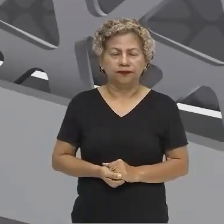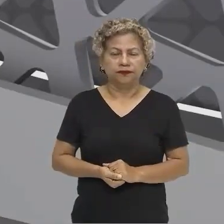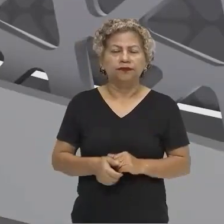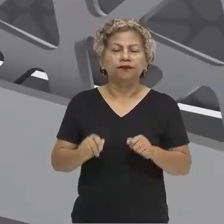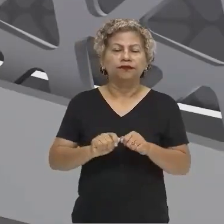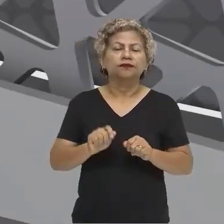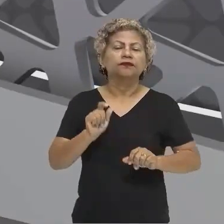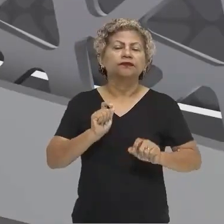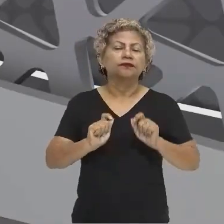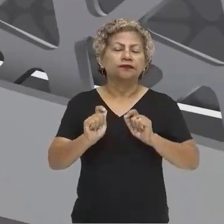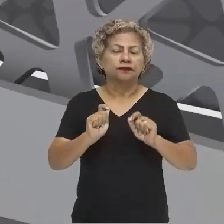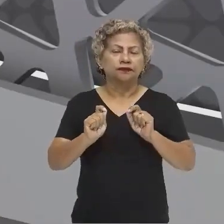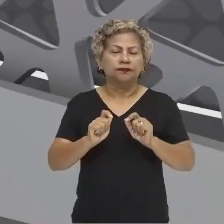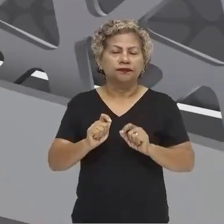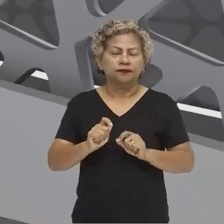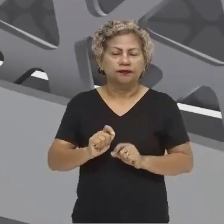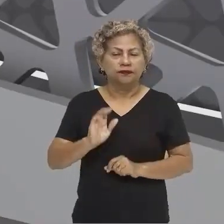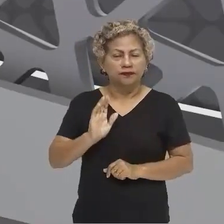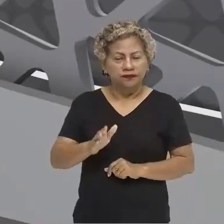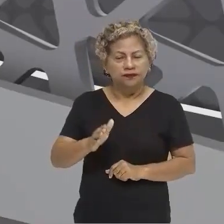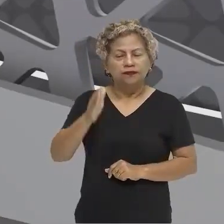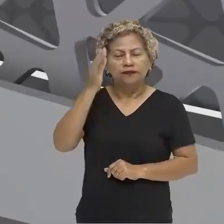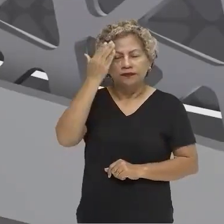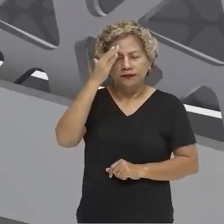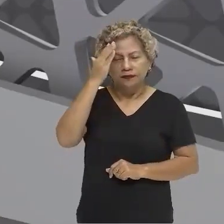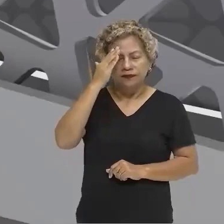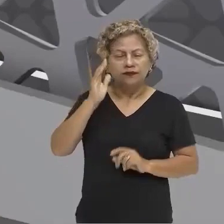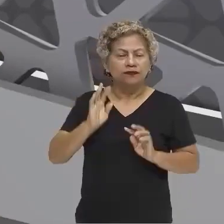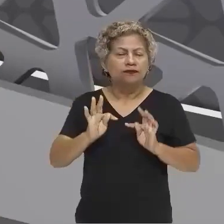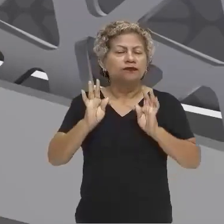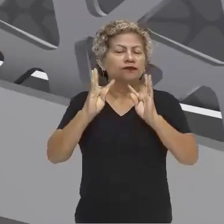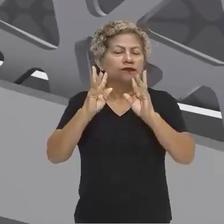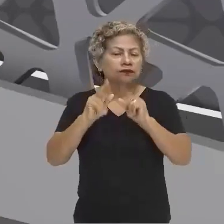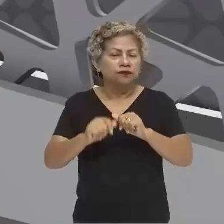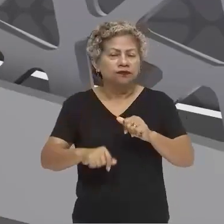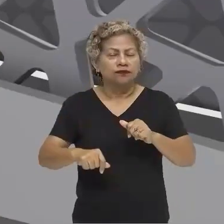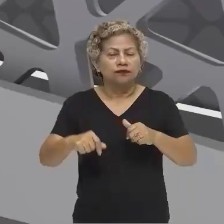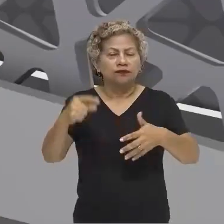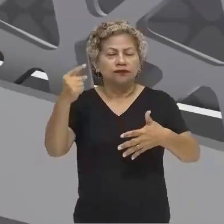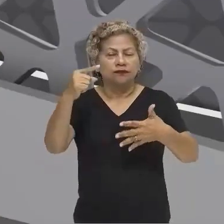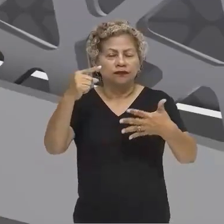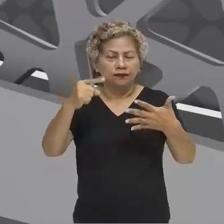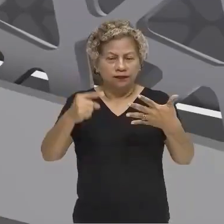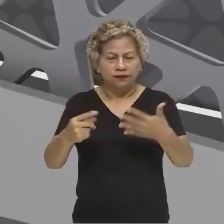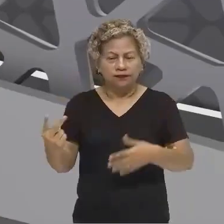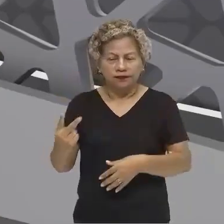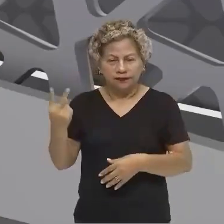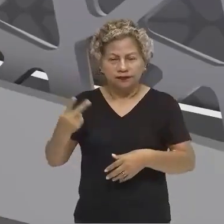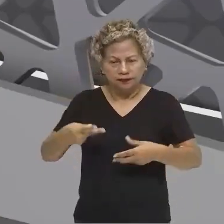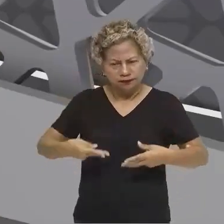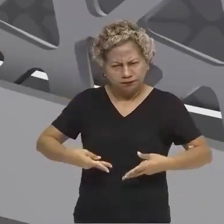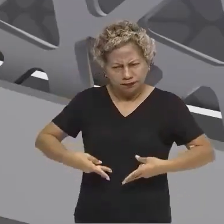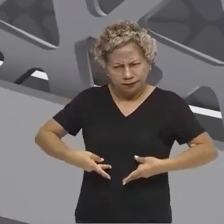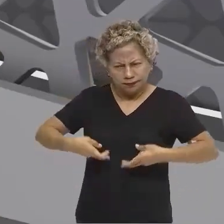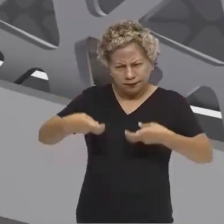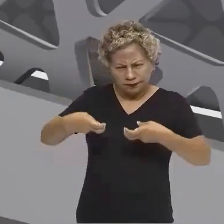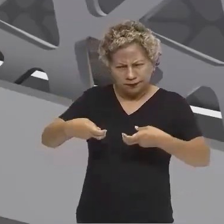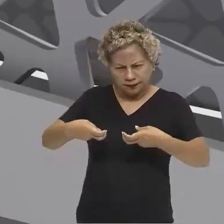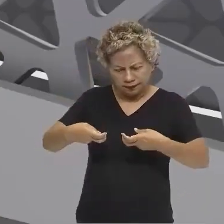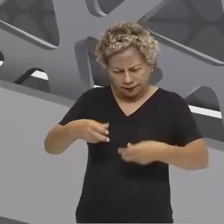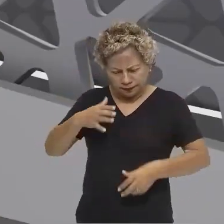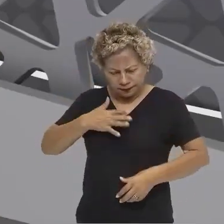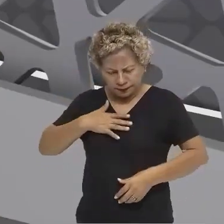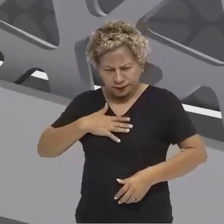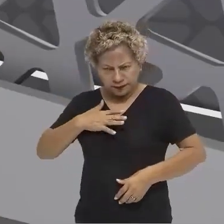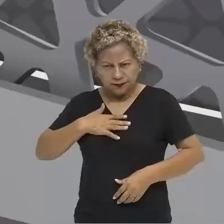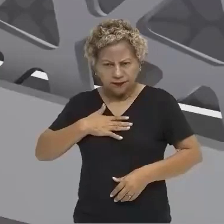quê? Tendo todos esses valores, desenvolvendo esses valores, vendo, epa, deixa eu me autoconhecer. Será que esses valores estão